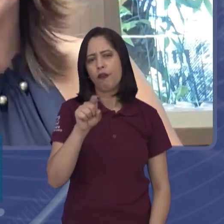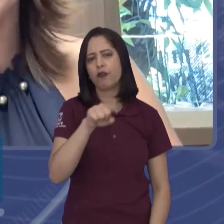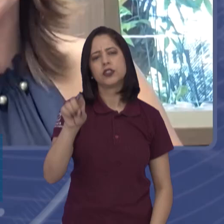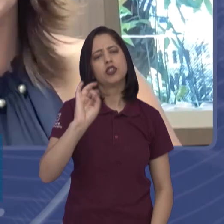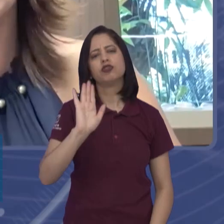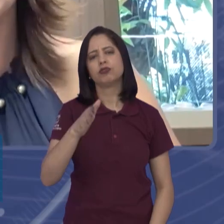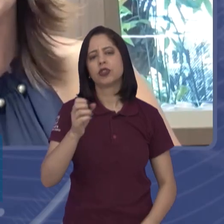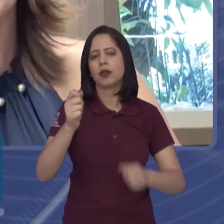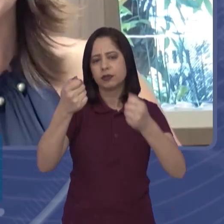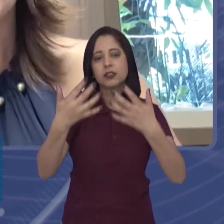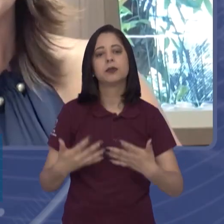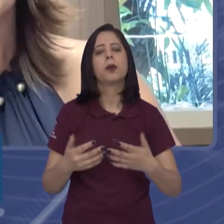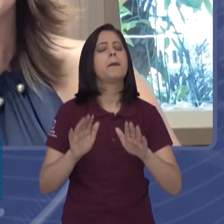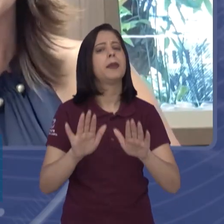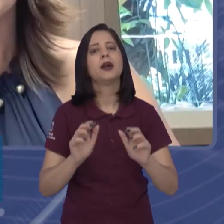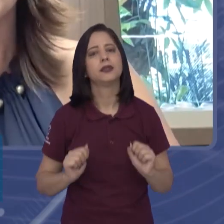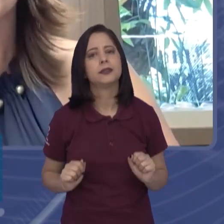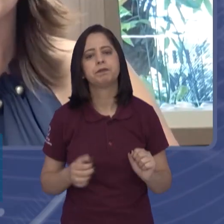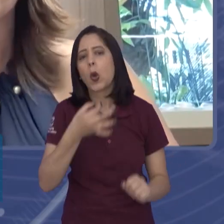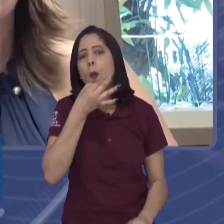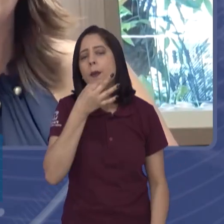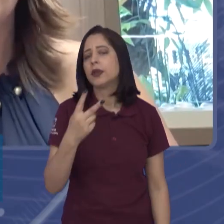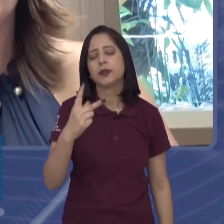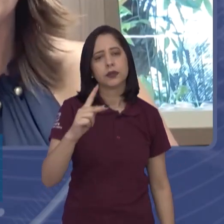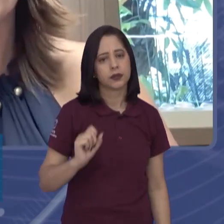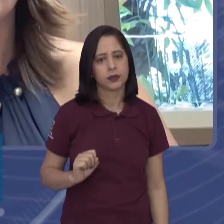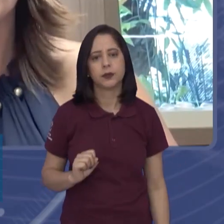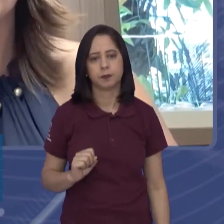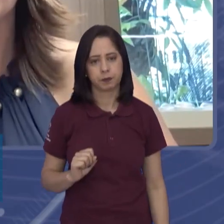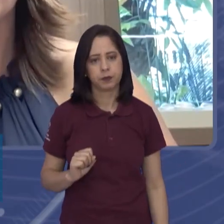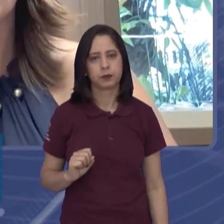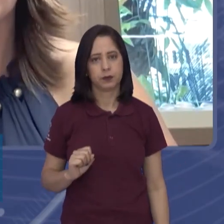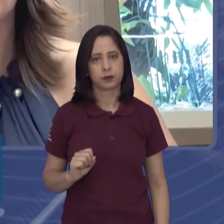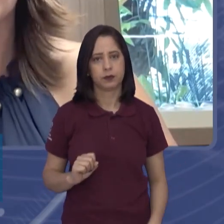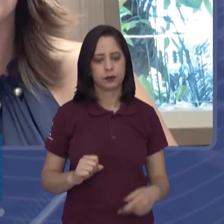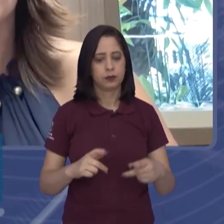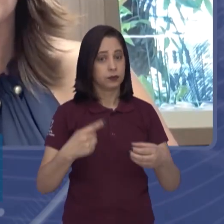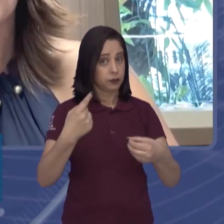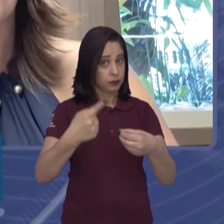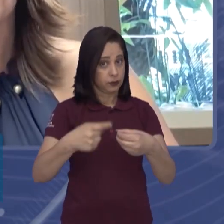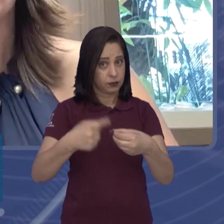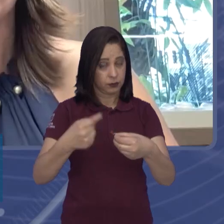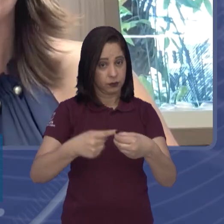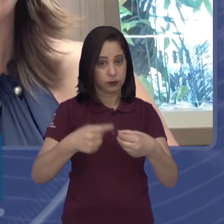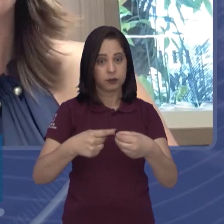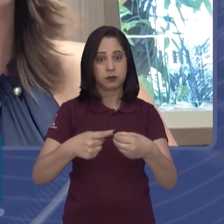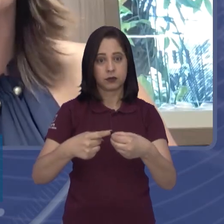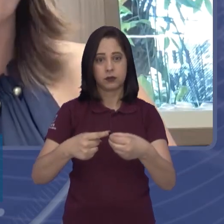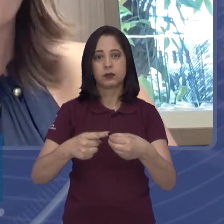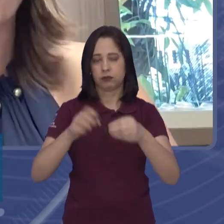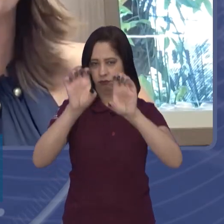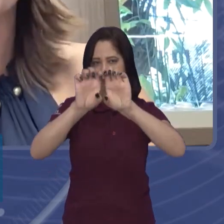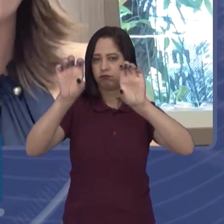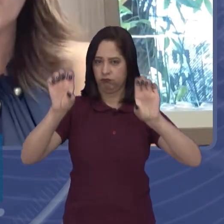funciona. Além disso, você acha que o fato de a cidade ter estrutura frente a outras